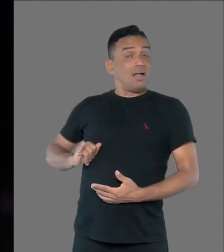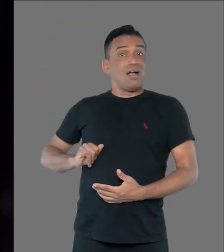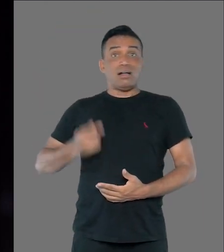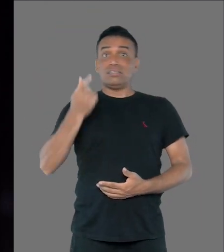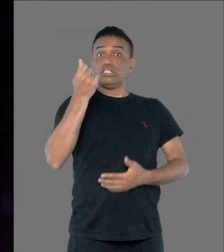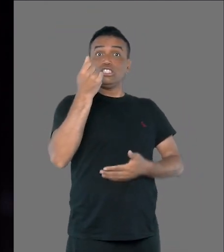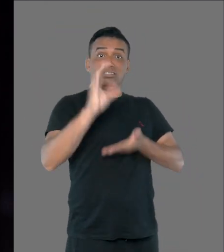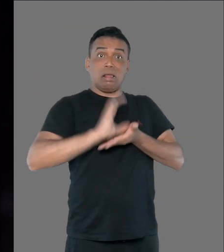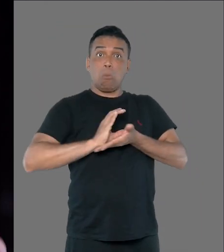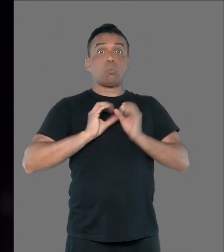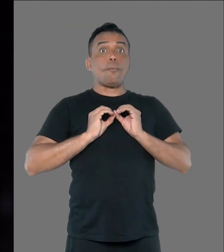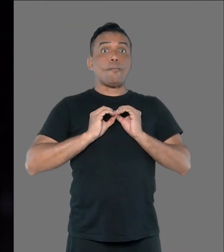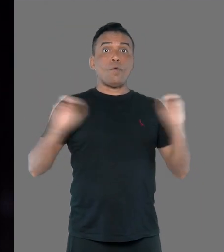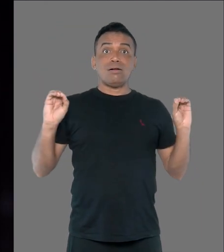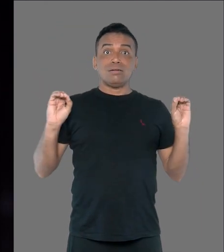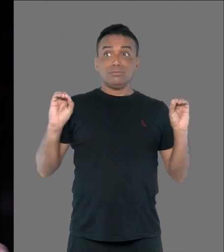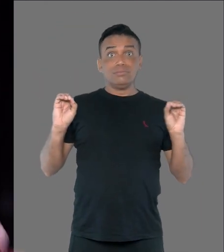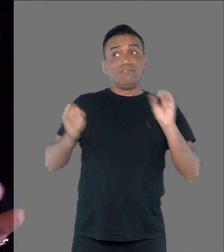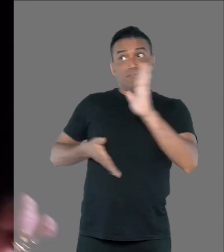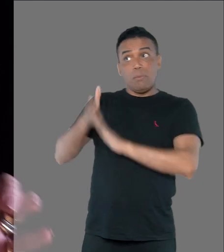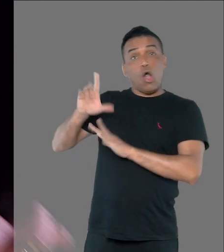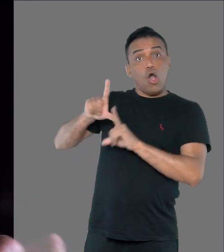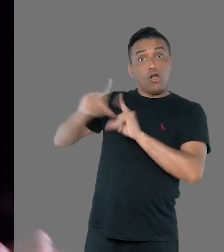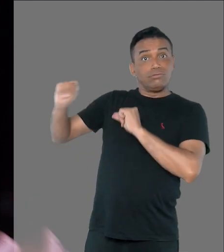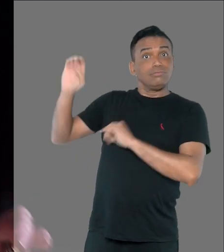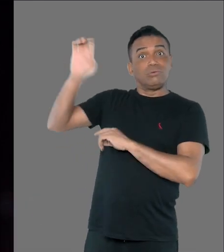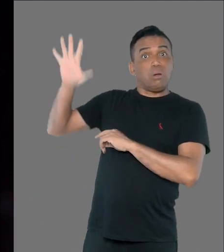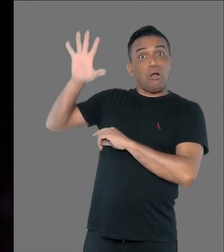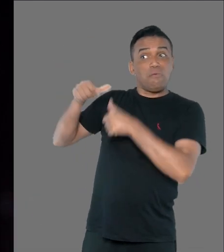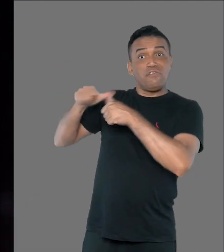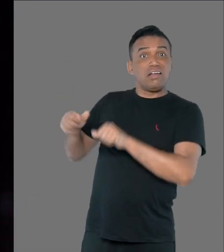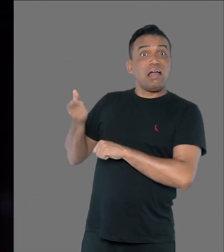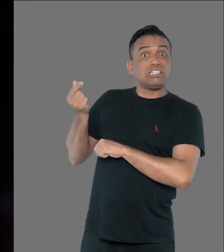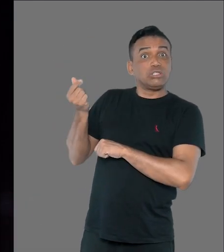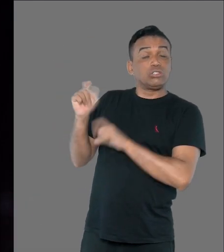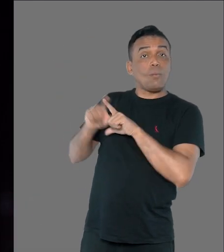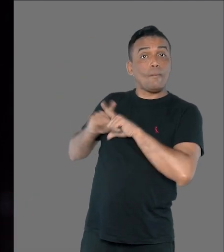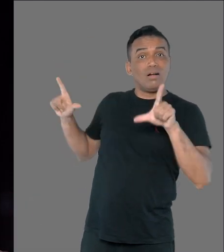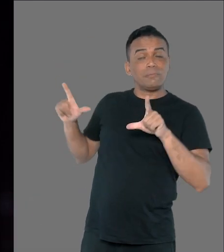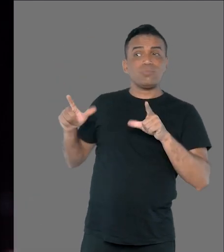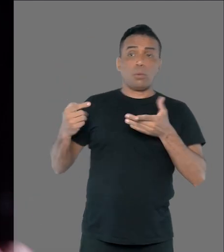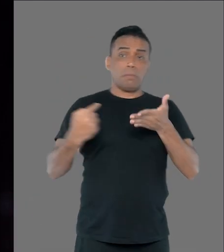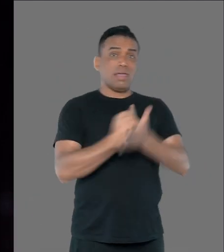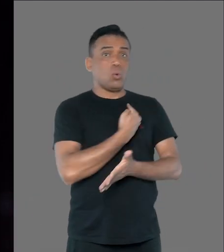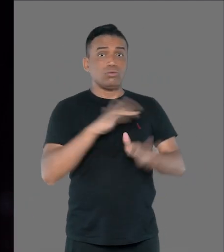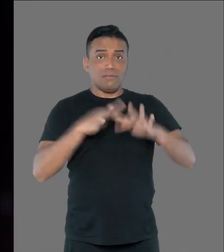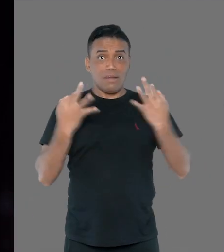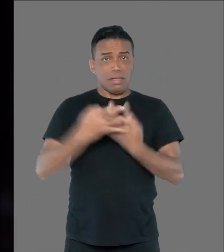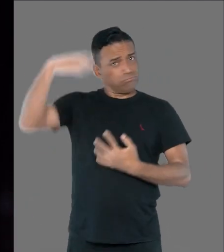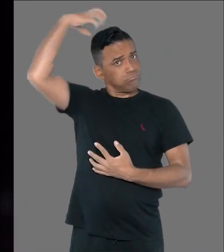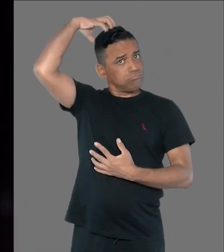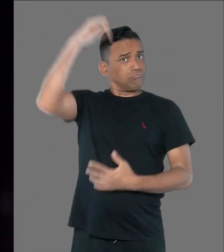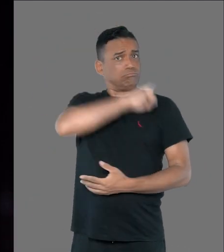bolso, e lá ficarão sem um tostão durante muito tempo. Aliás, quando me perguntam sobre a família imperial, né, eu digo sempre,